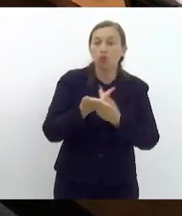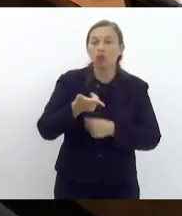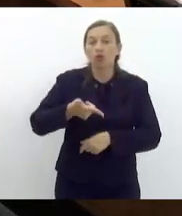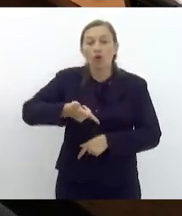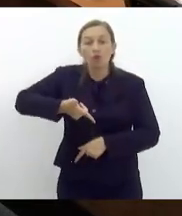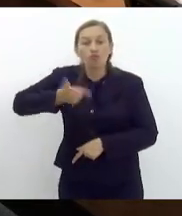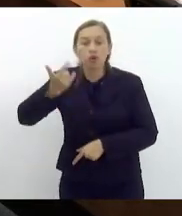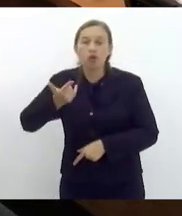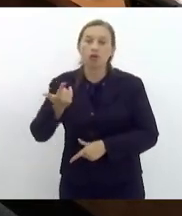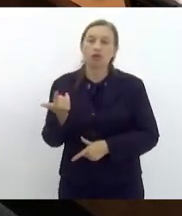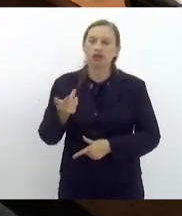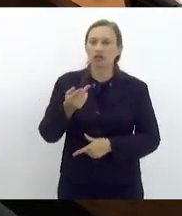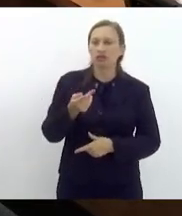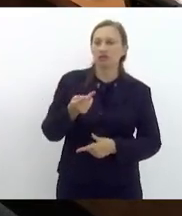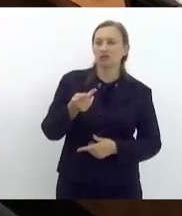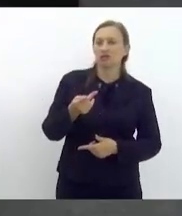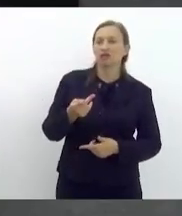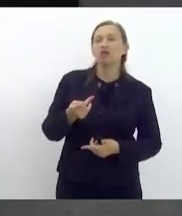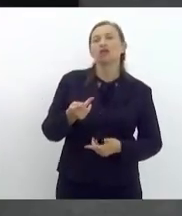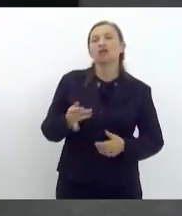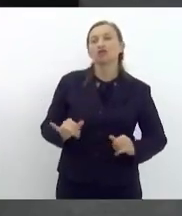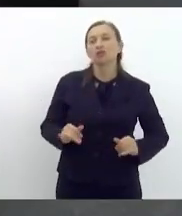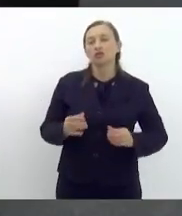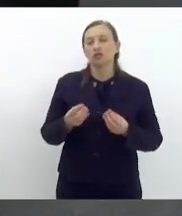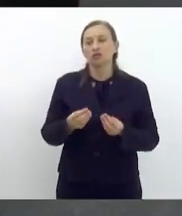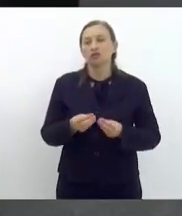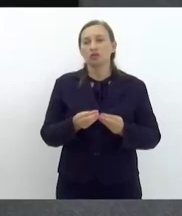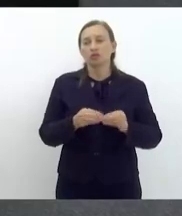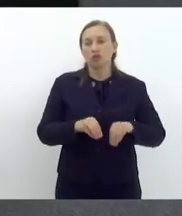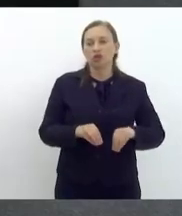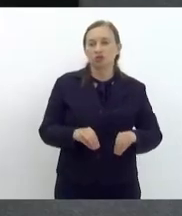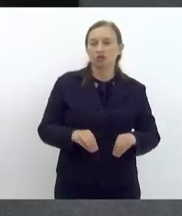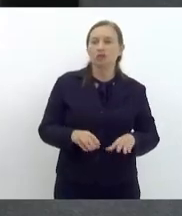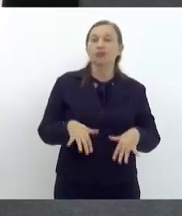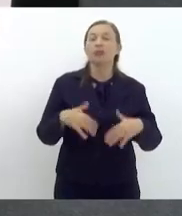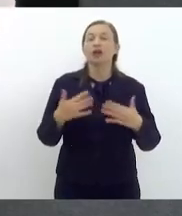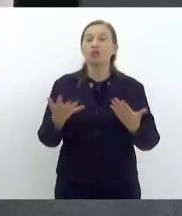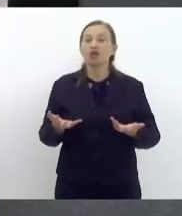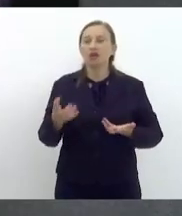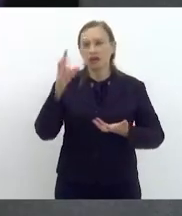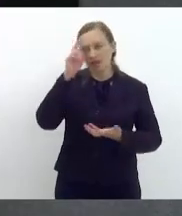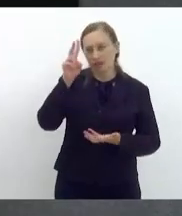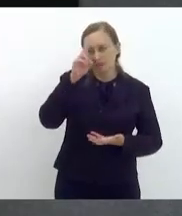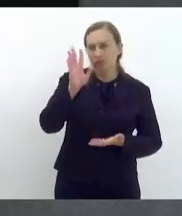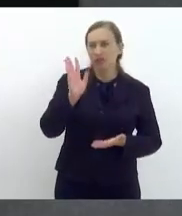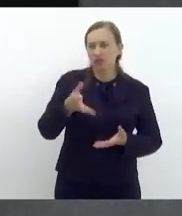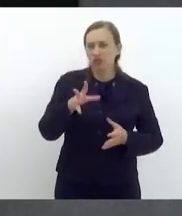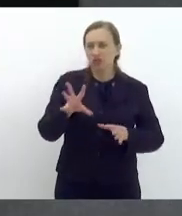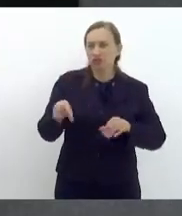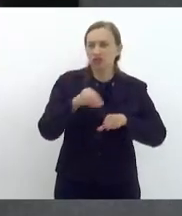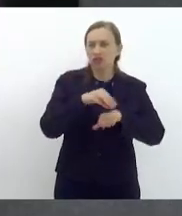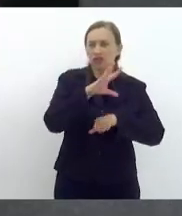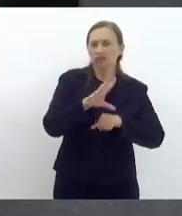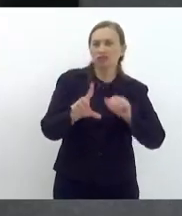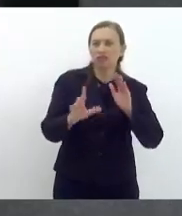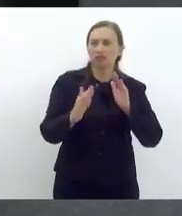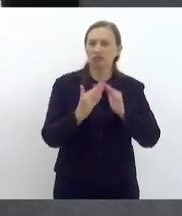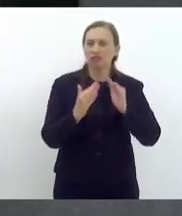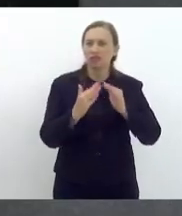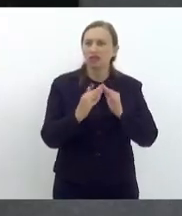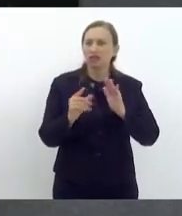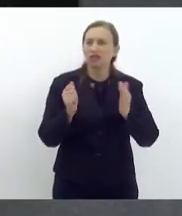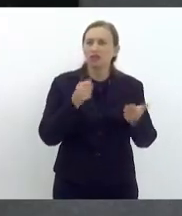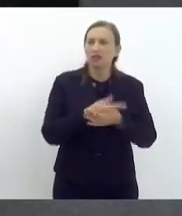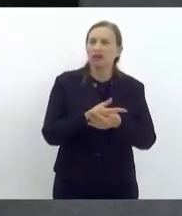desses vitimados, desses que tiveram sequela por combate. E aí, eu quero lembrar que já protocolei indicação nessa casa pelo